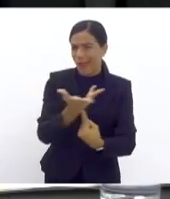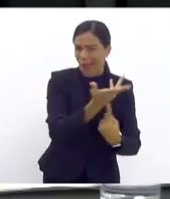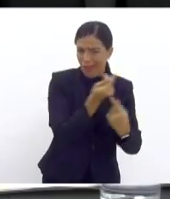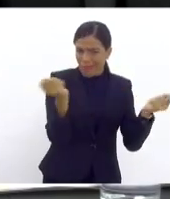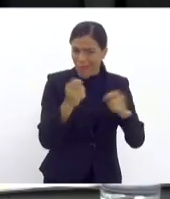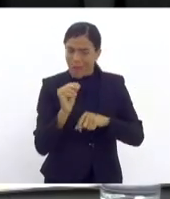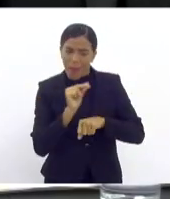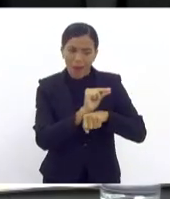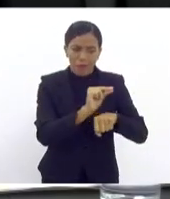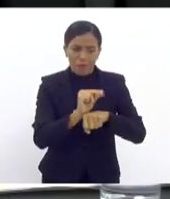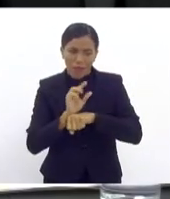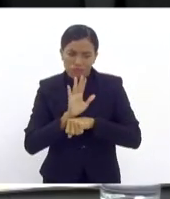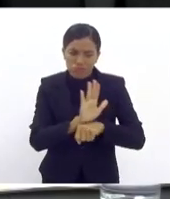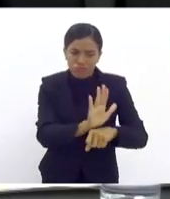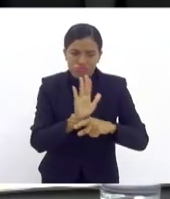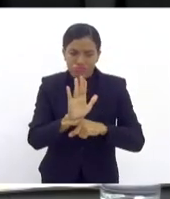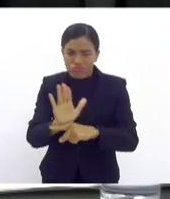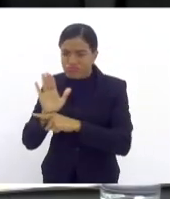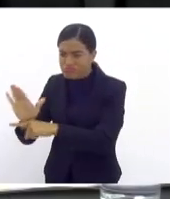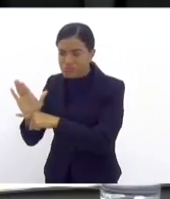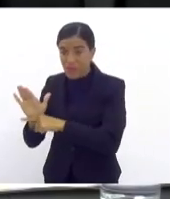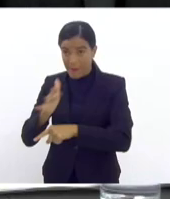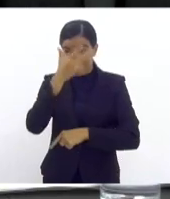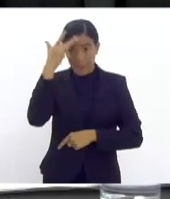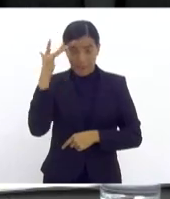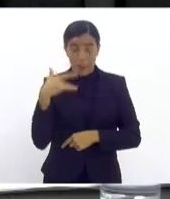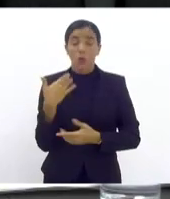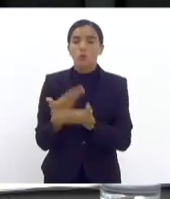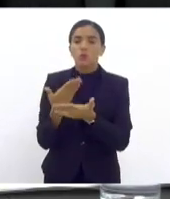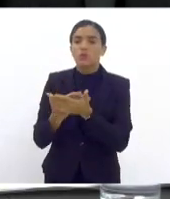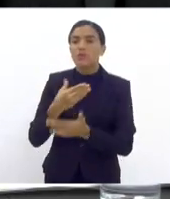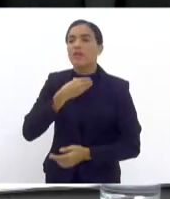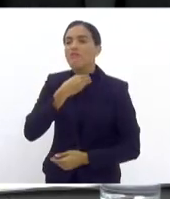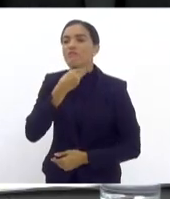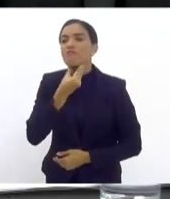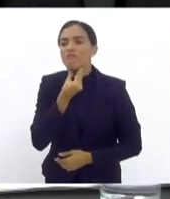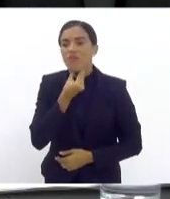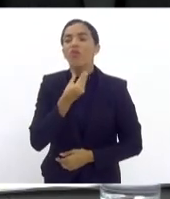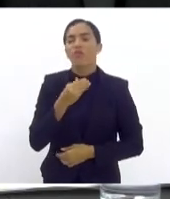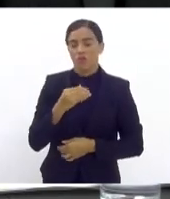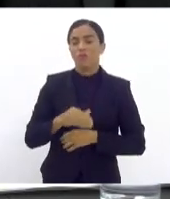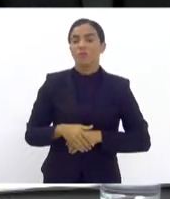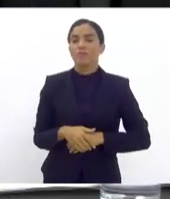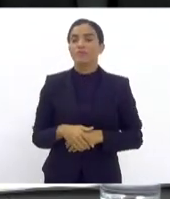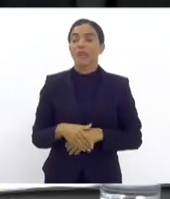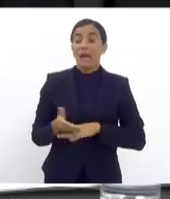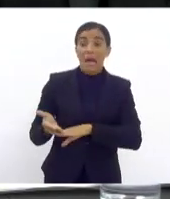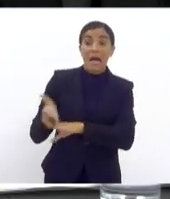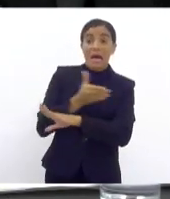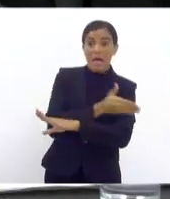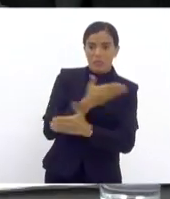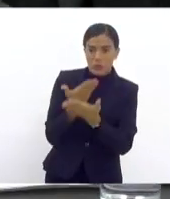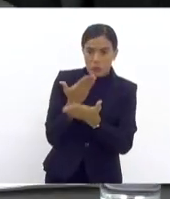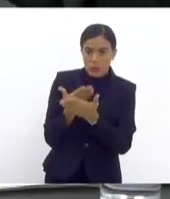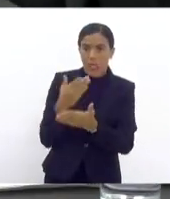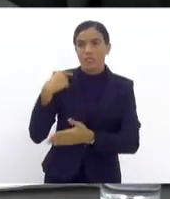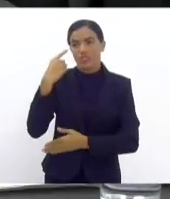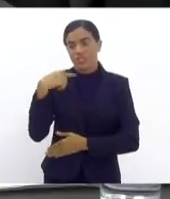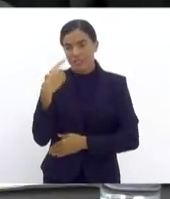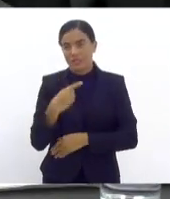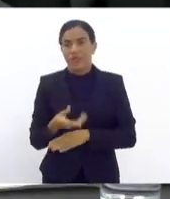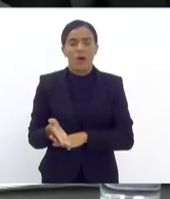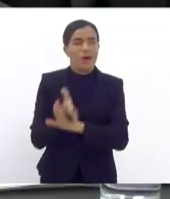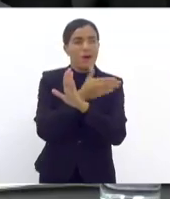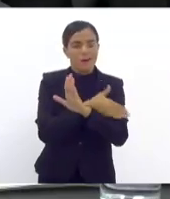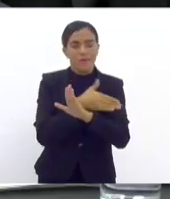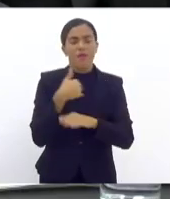das pessoas, eu cheguei a fazer fonoaudiologia 6 meses de faculdade, inclusive, antes de fazer direito, porque entendia